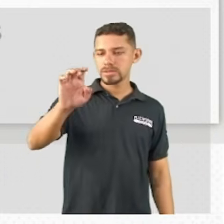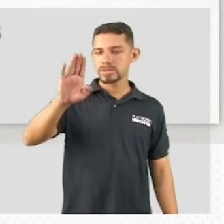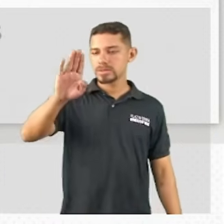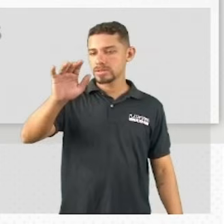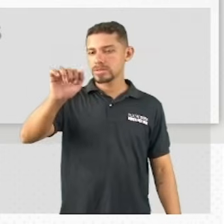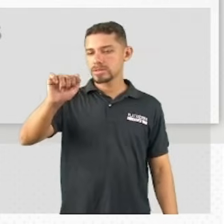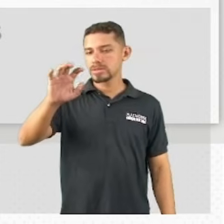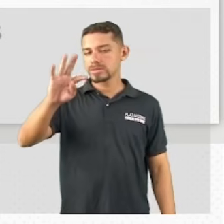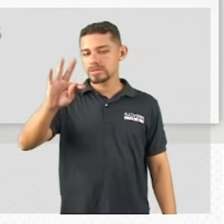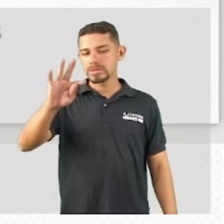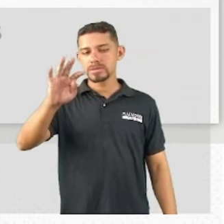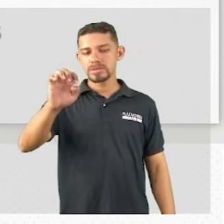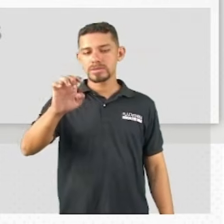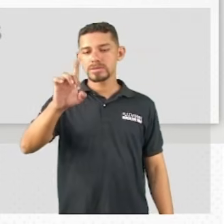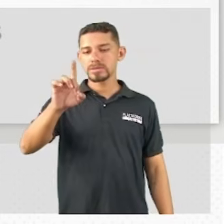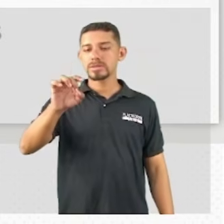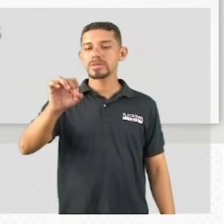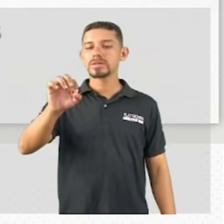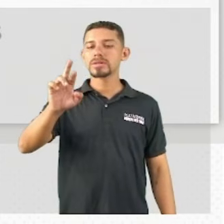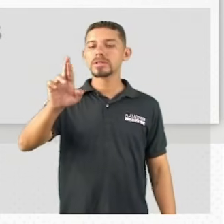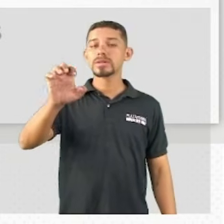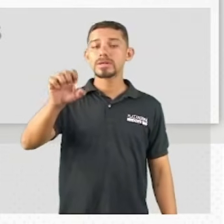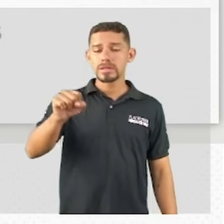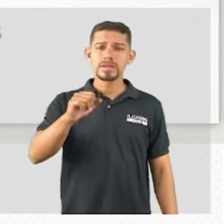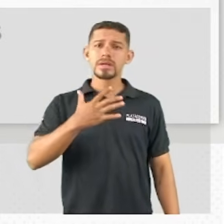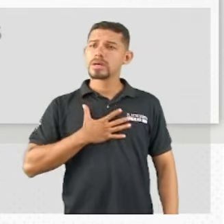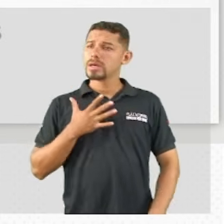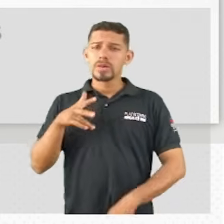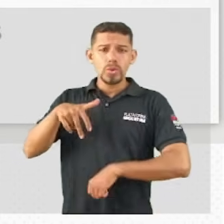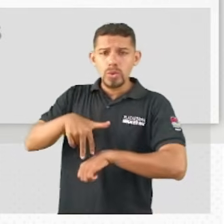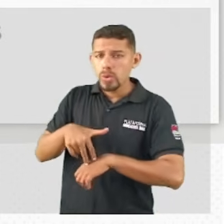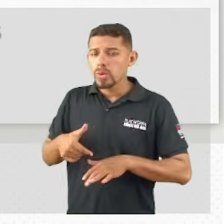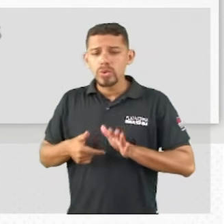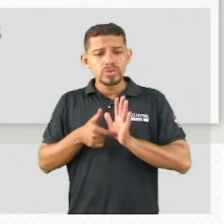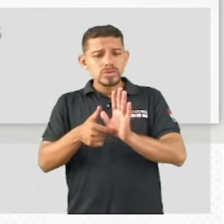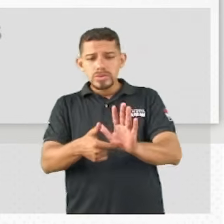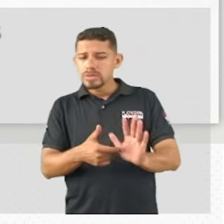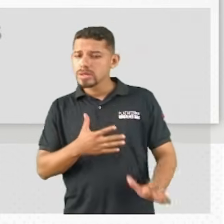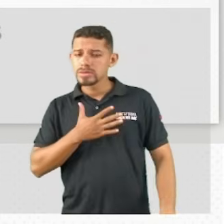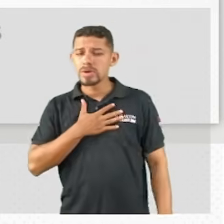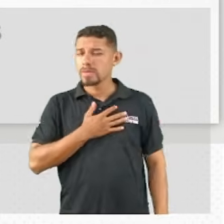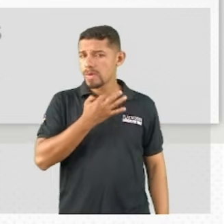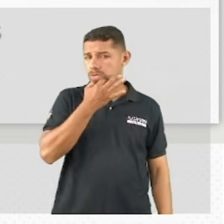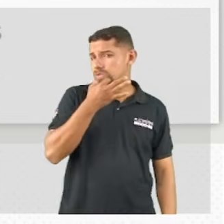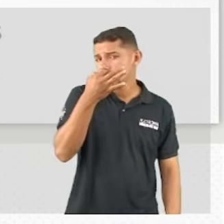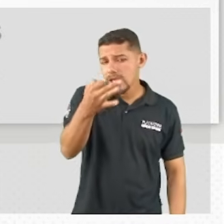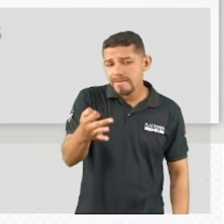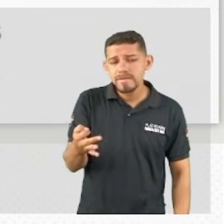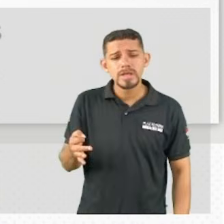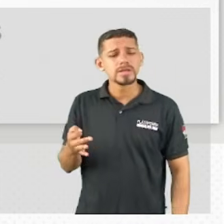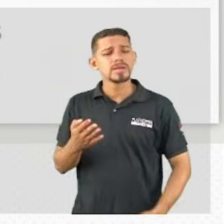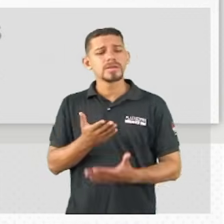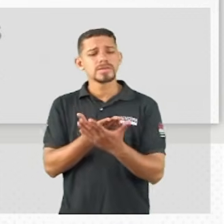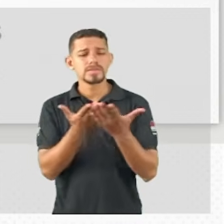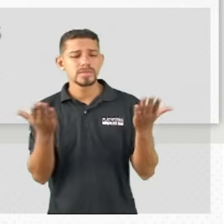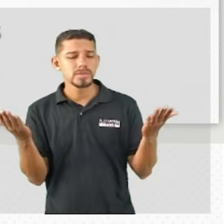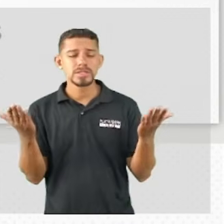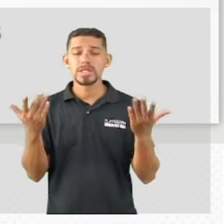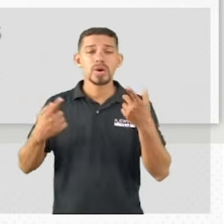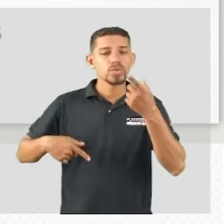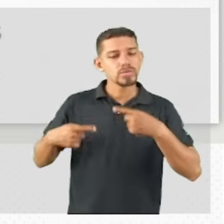ali que estão lá ativas, que estão na frente, que estão em busca de apresentar seu ponto de vista, defender, argumentar